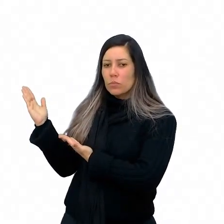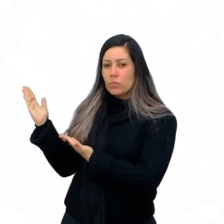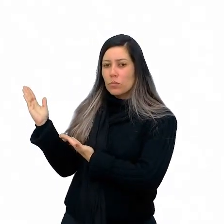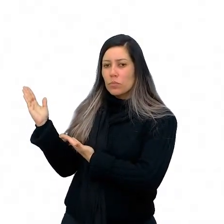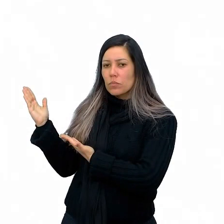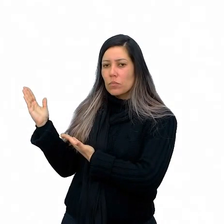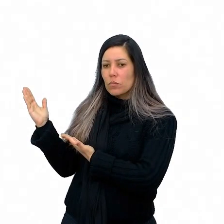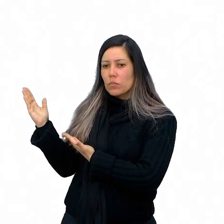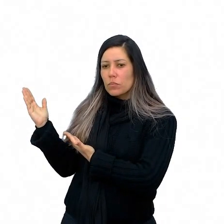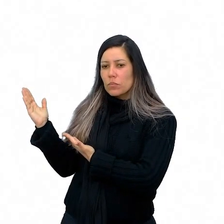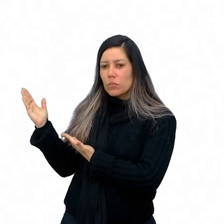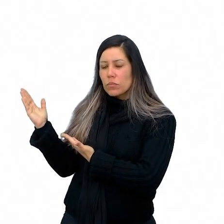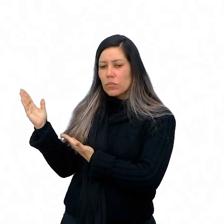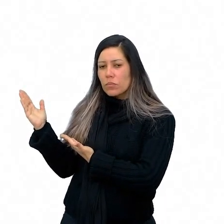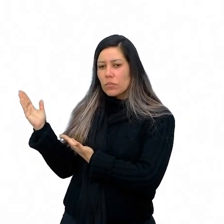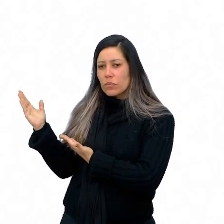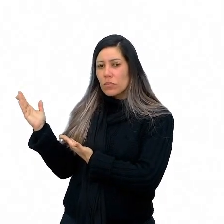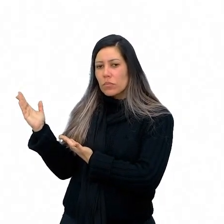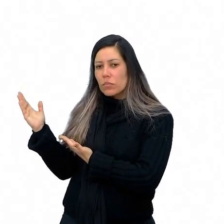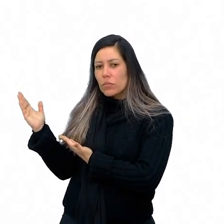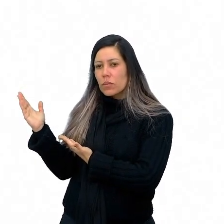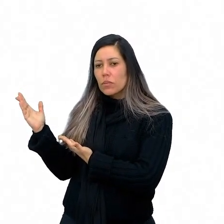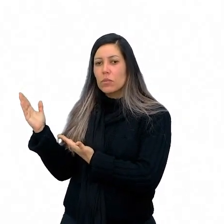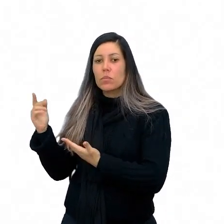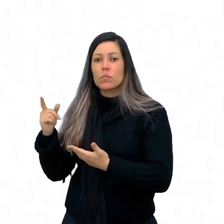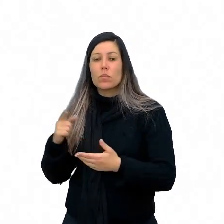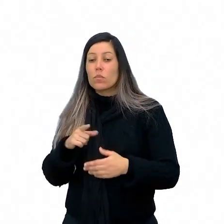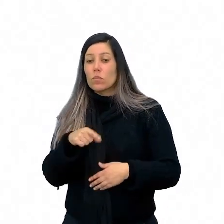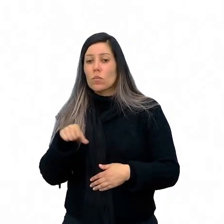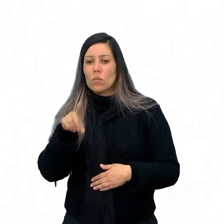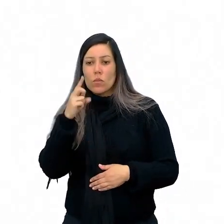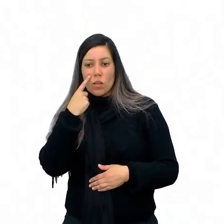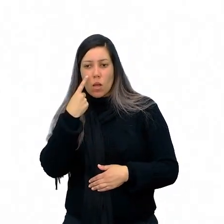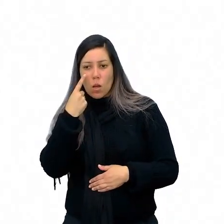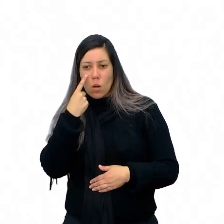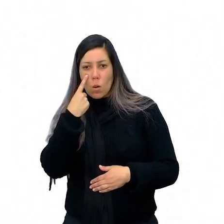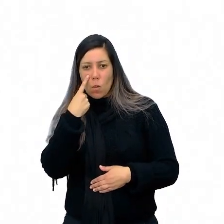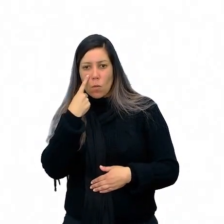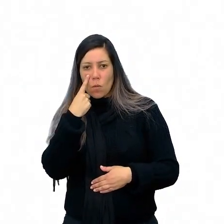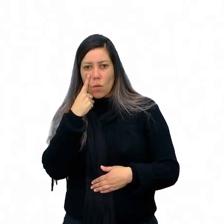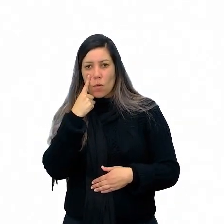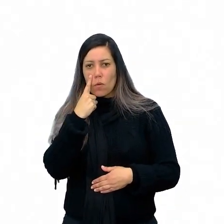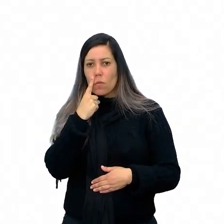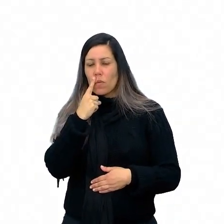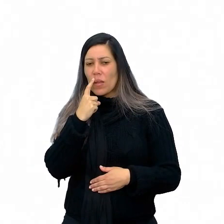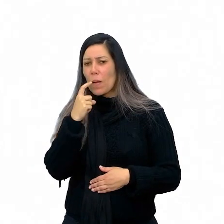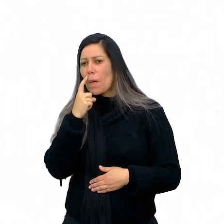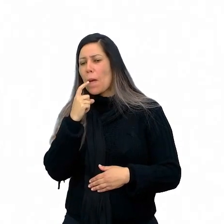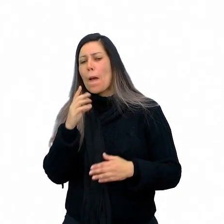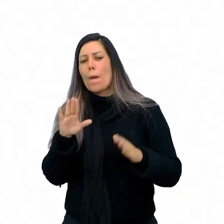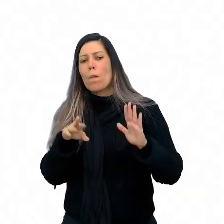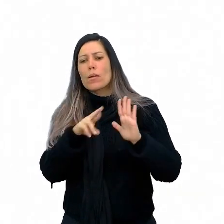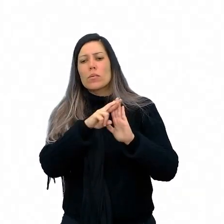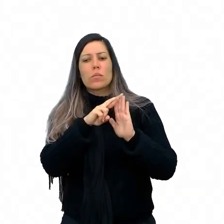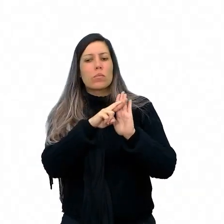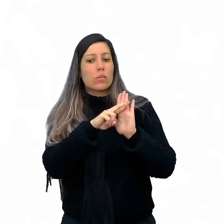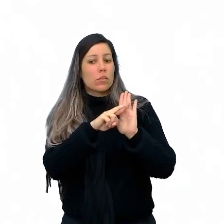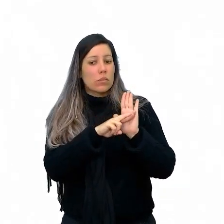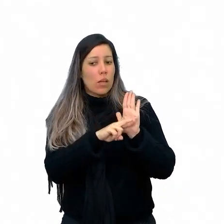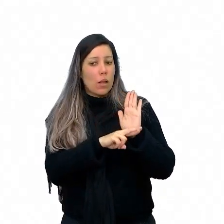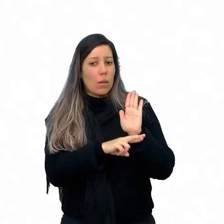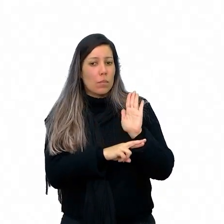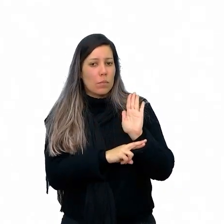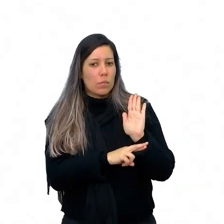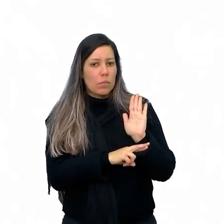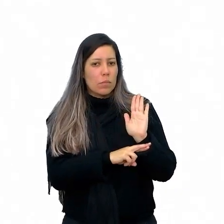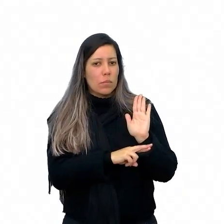basicamente, trazer um pouquinho, posicionando todos vocês em quais as habilidades, né, que nós teremos nessas sequências